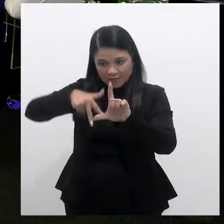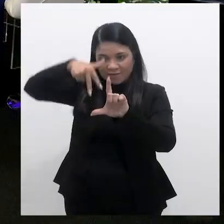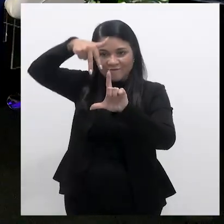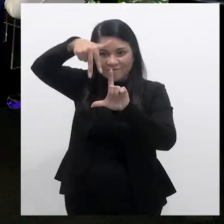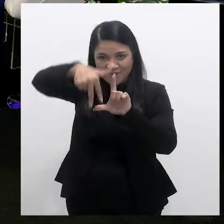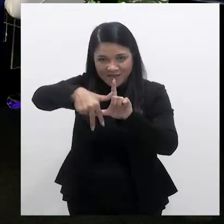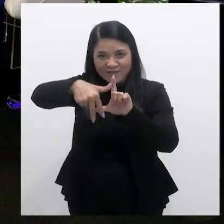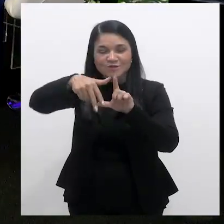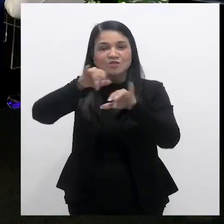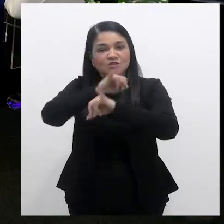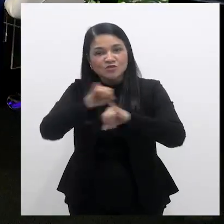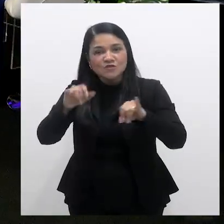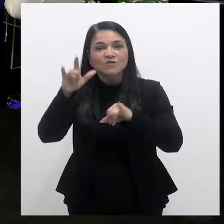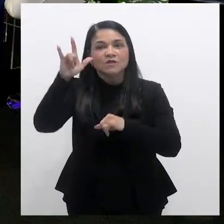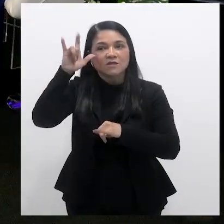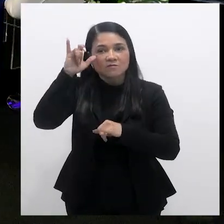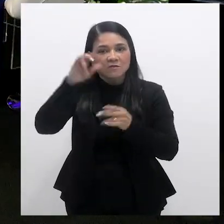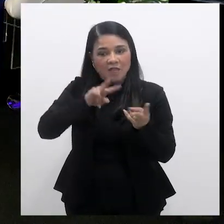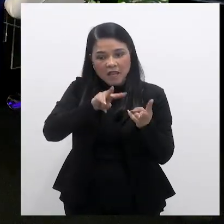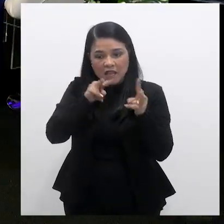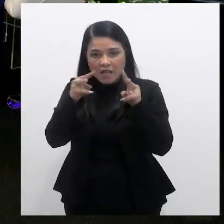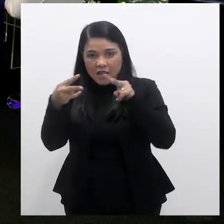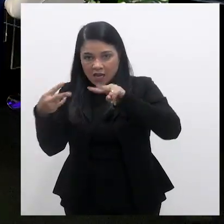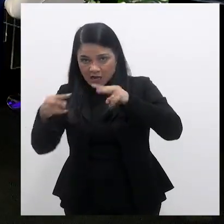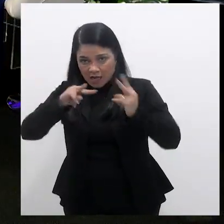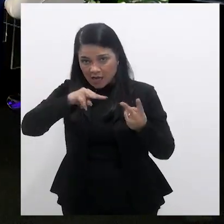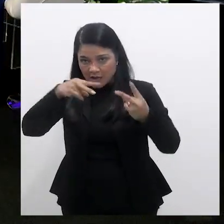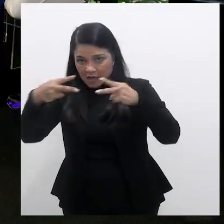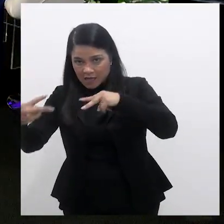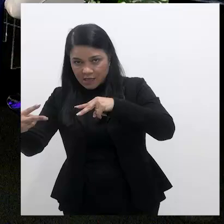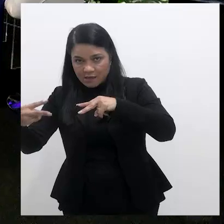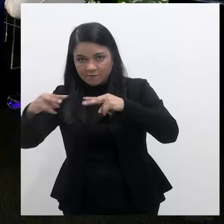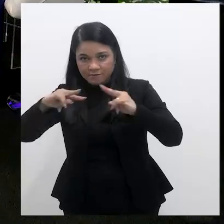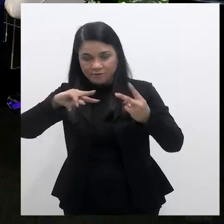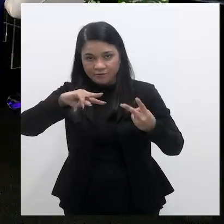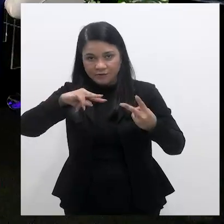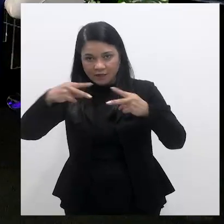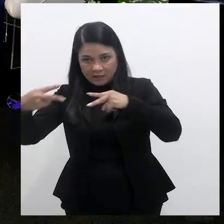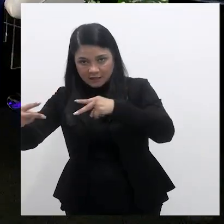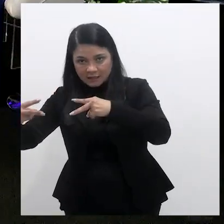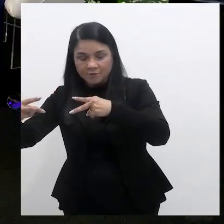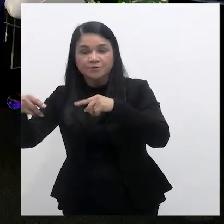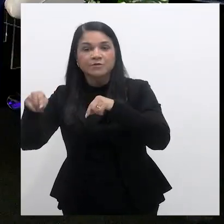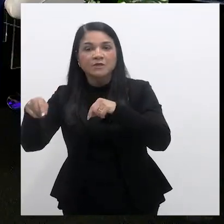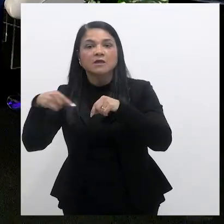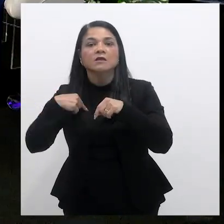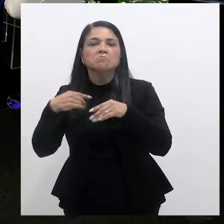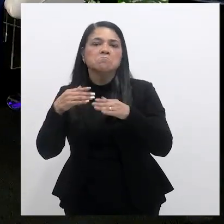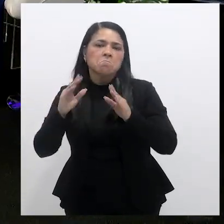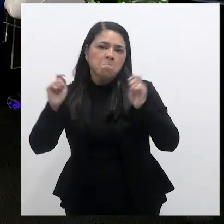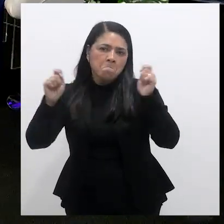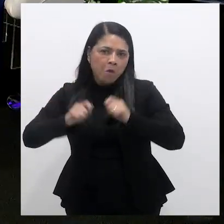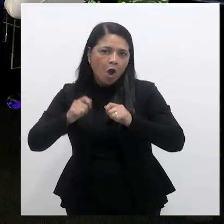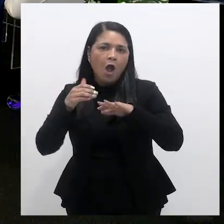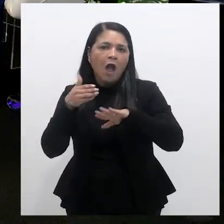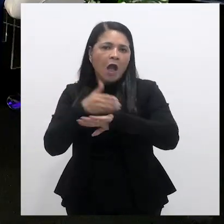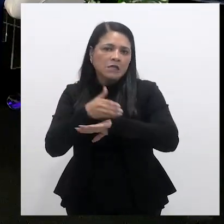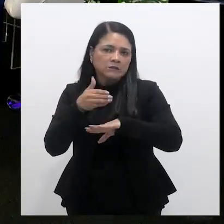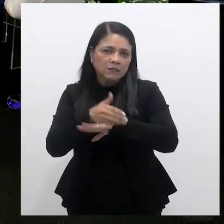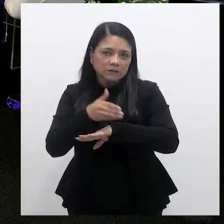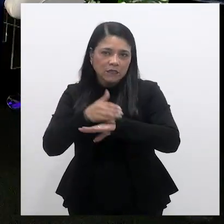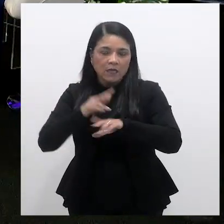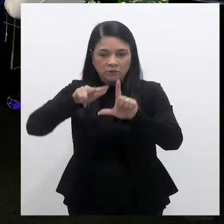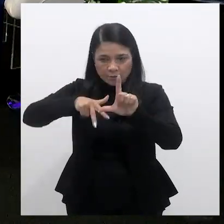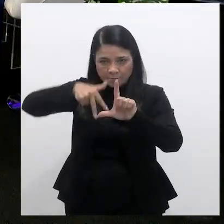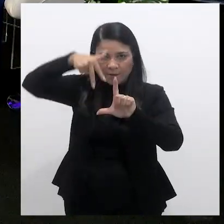gente divulga no Instagram esse link e as pessoas podem acessar da onde estiverem esse metaverso criado